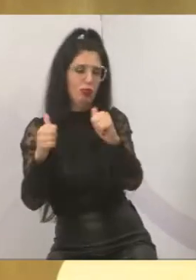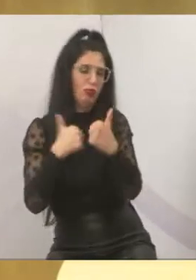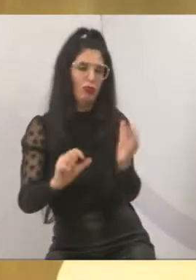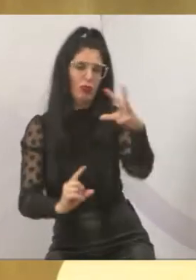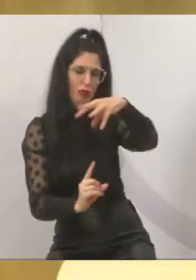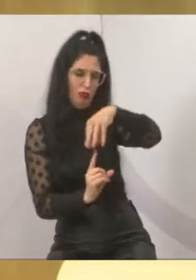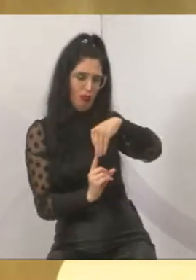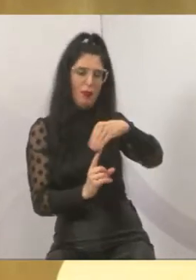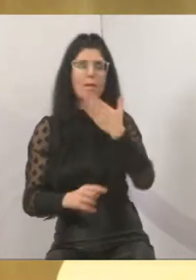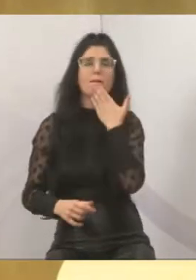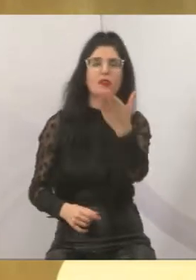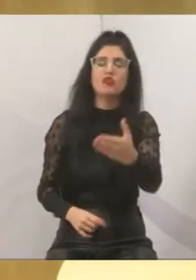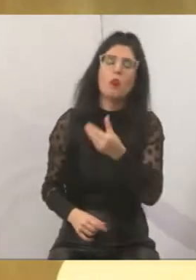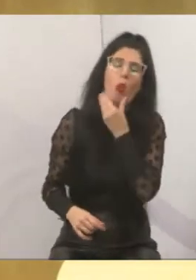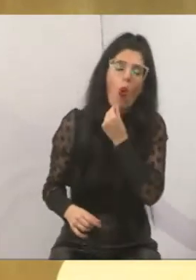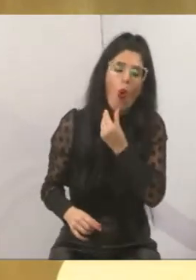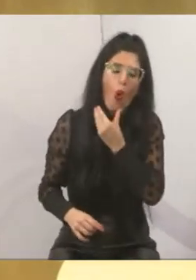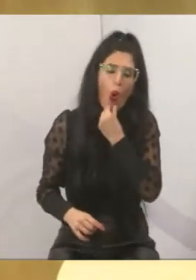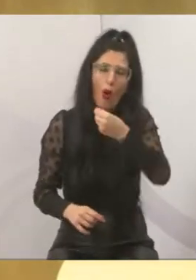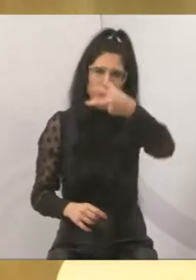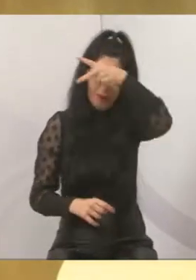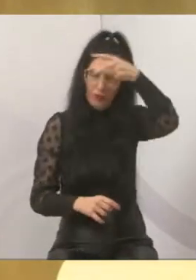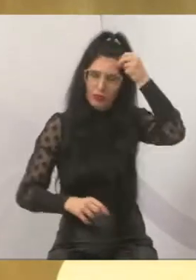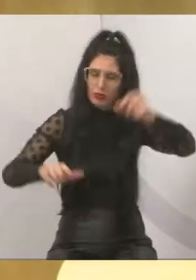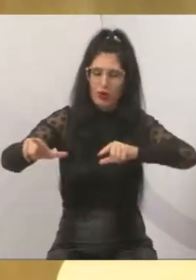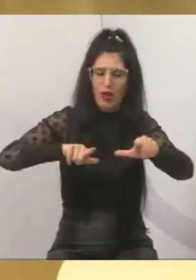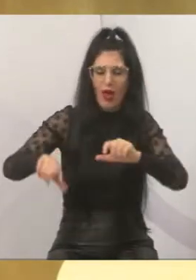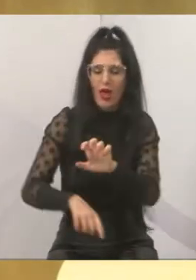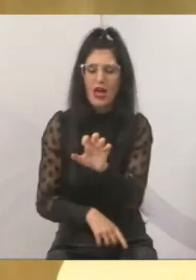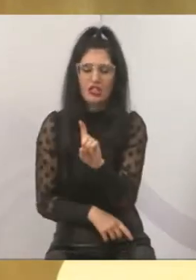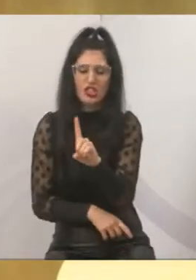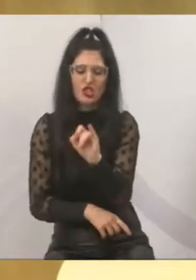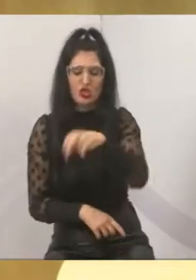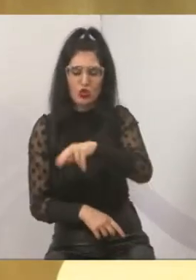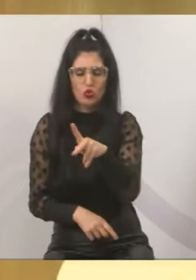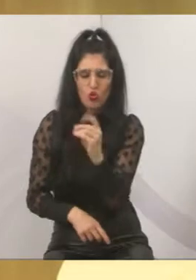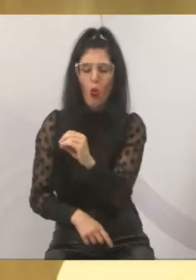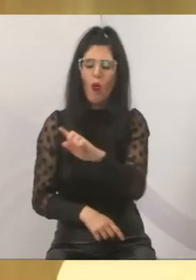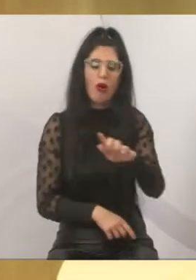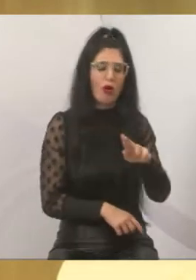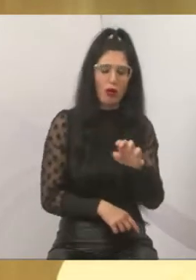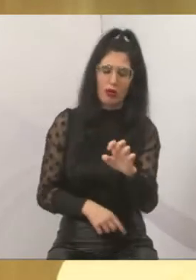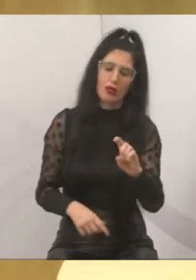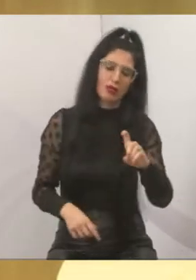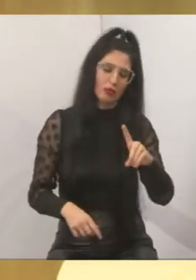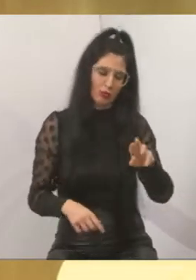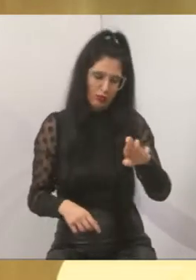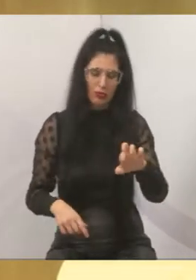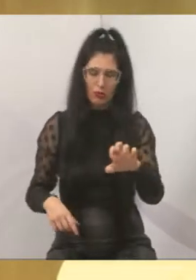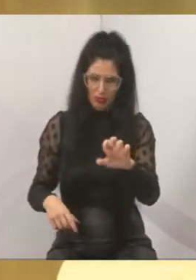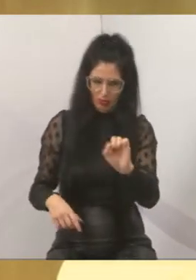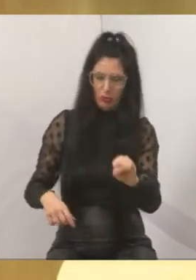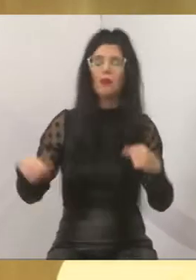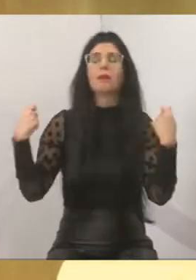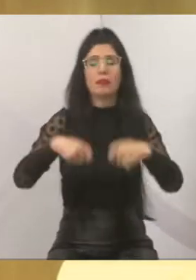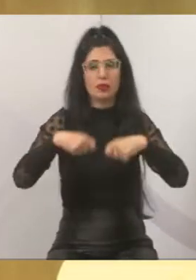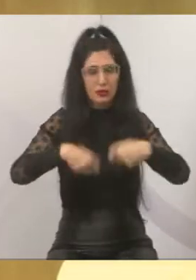Mobilidade Urbana, Edinho Guedes, para que faça as manutenções pertinentes e coloque ali um